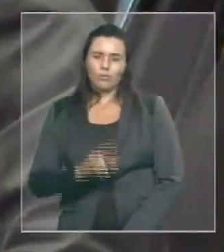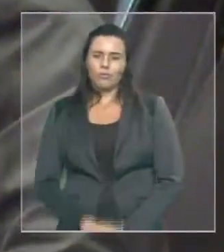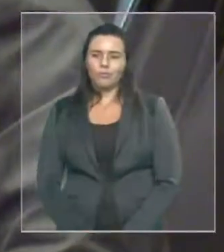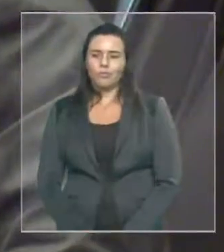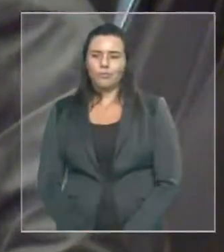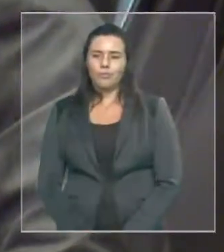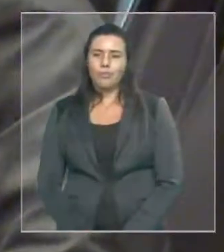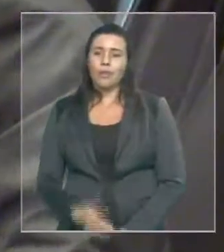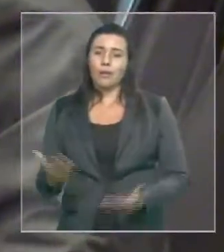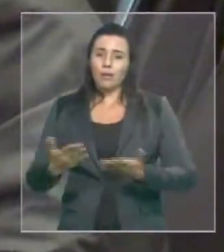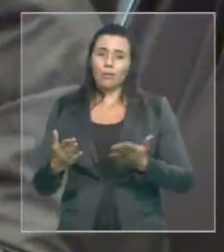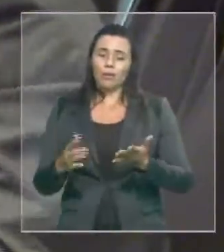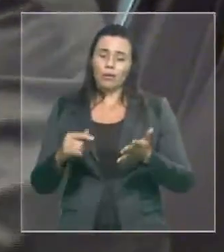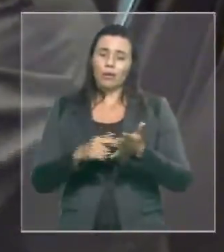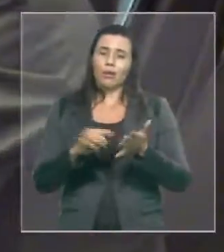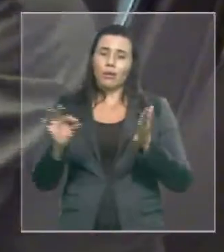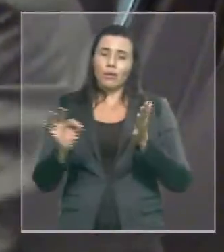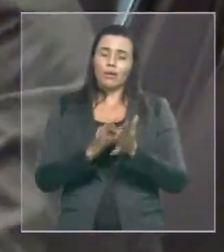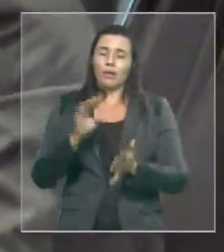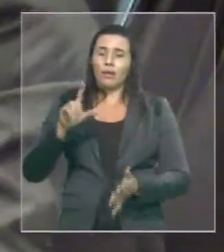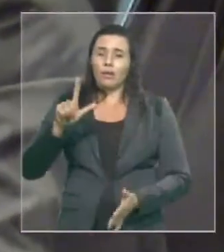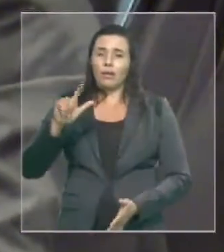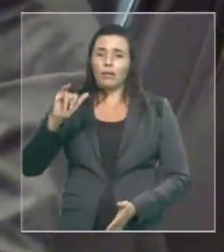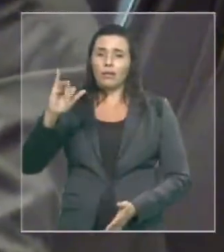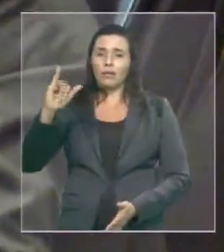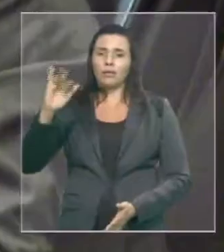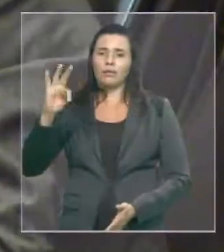mil pessoas atendidas.